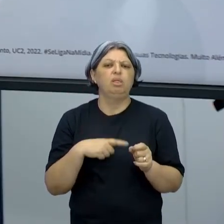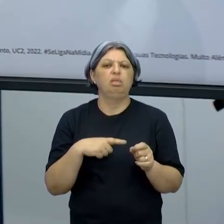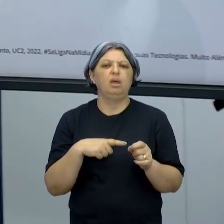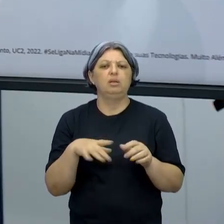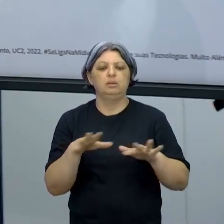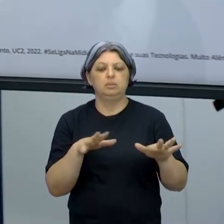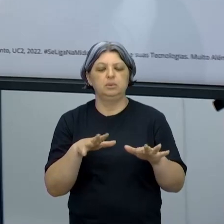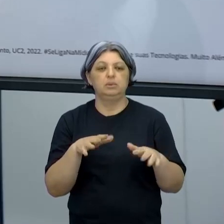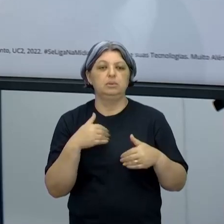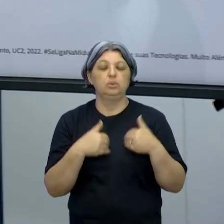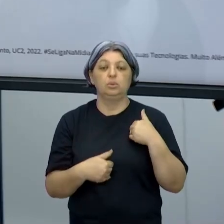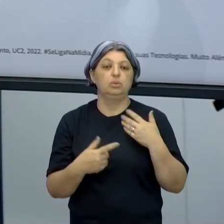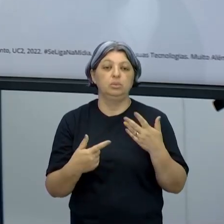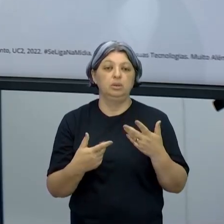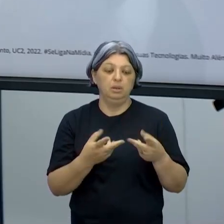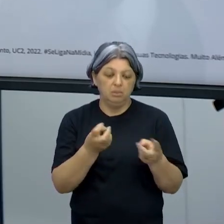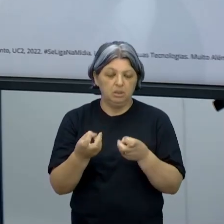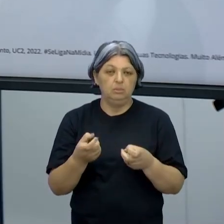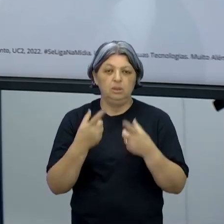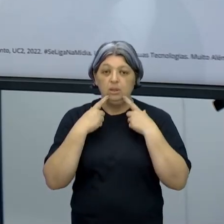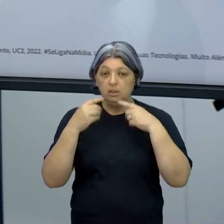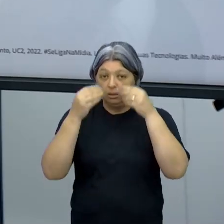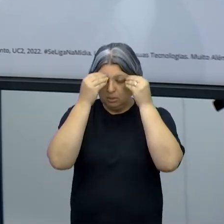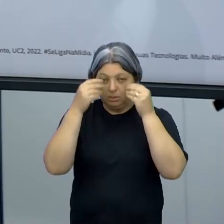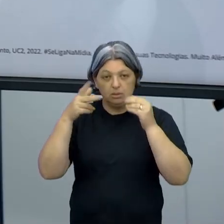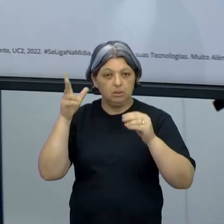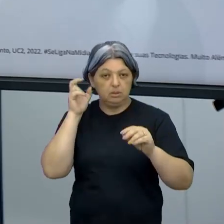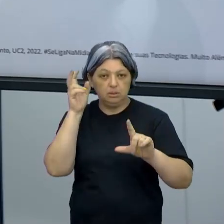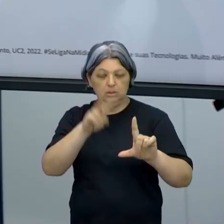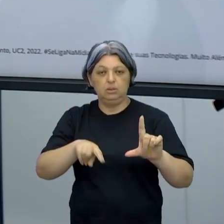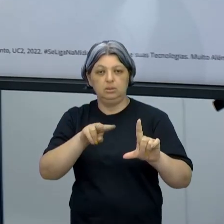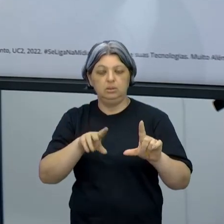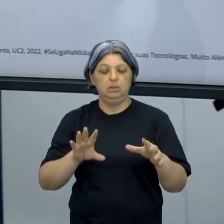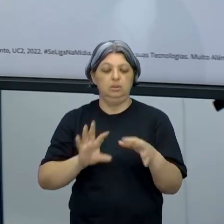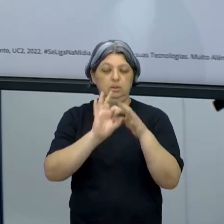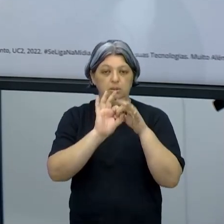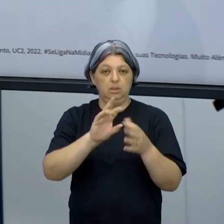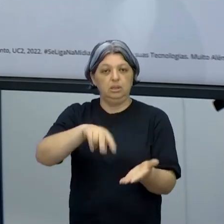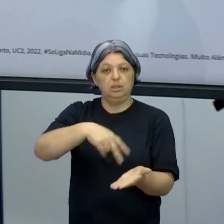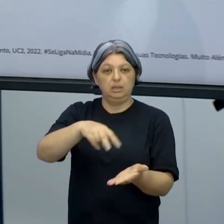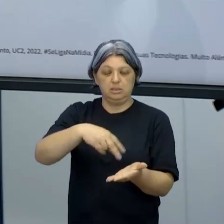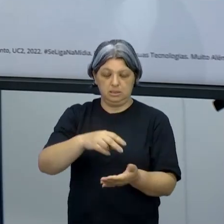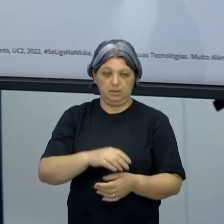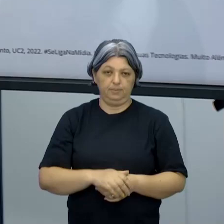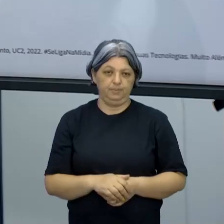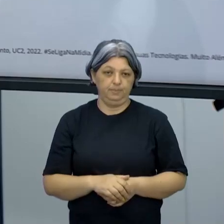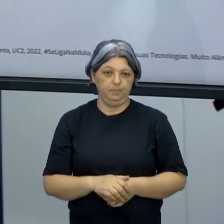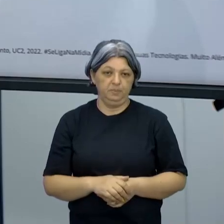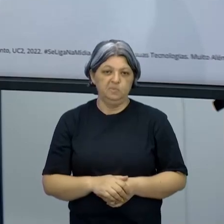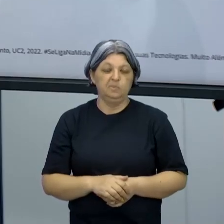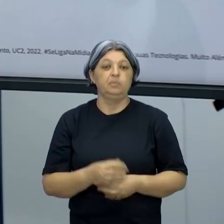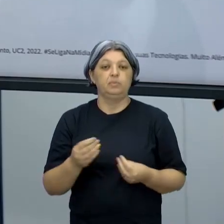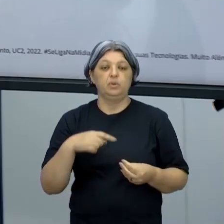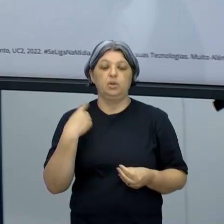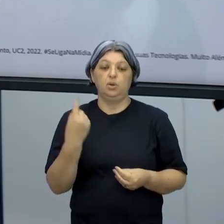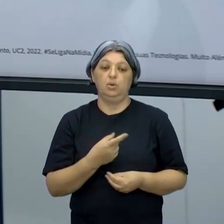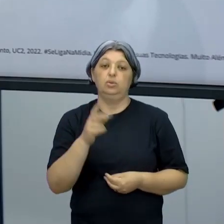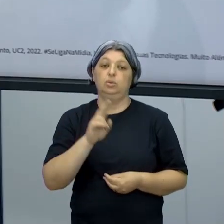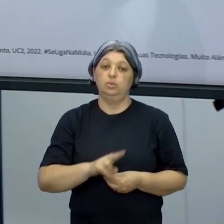gente perceber essa linguagem aí do audiovisual e conectado à dança, o quanto nós somos